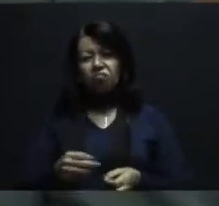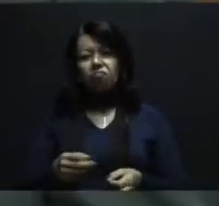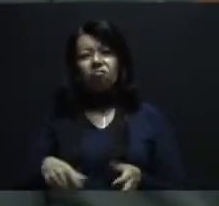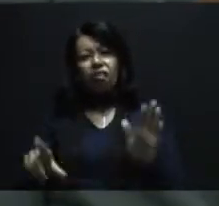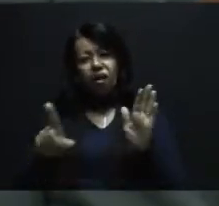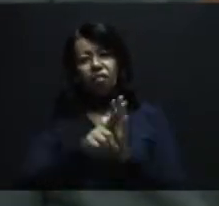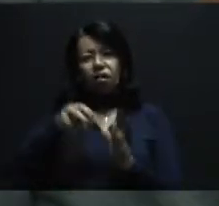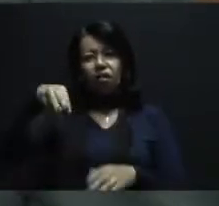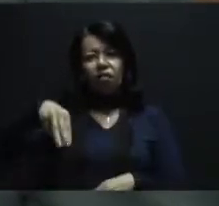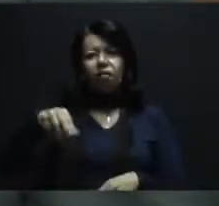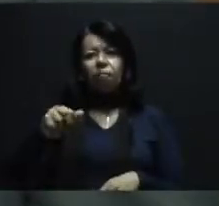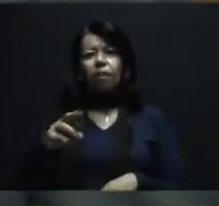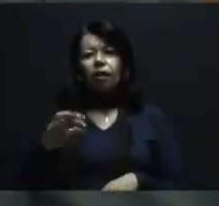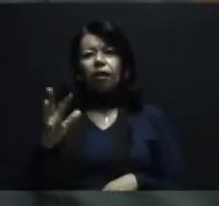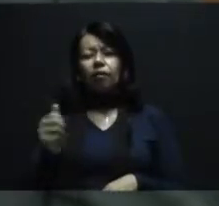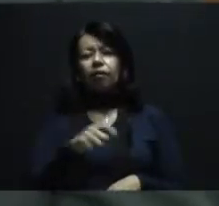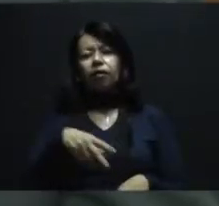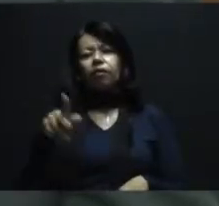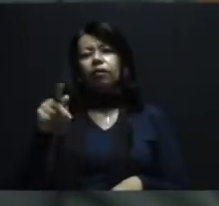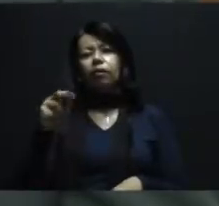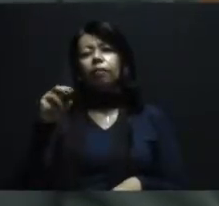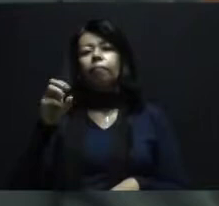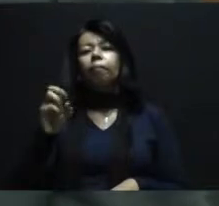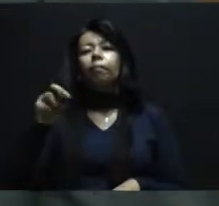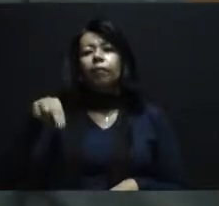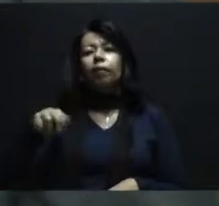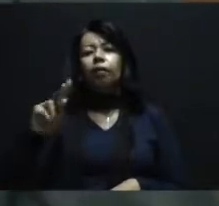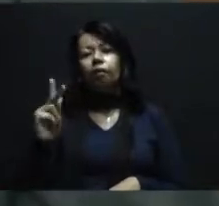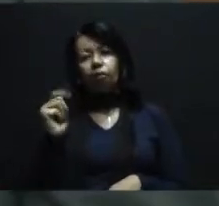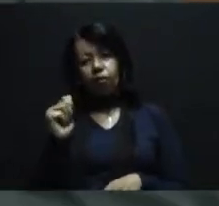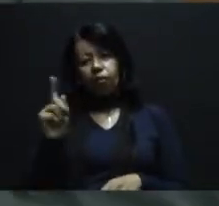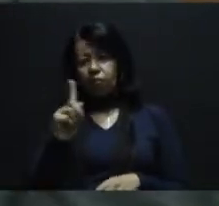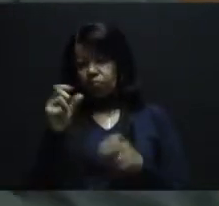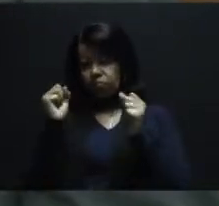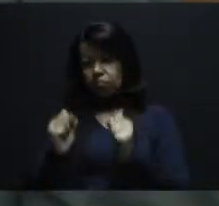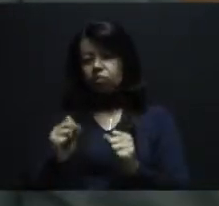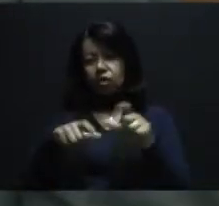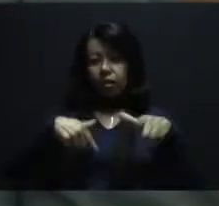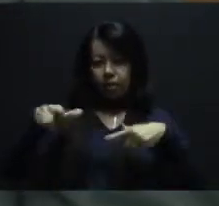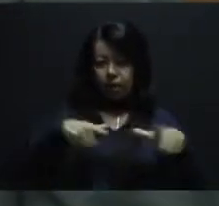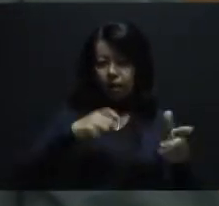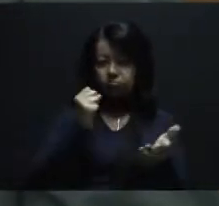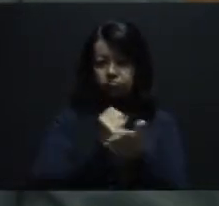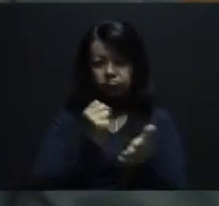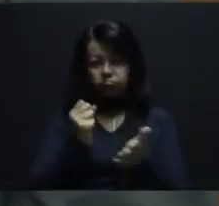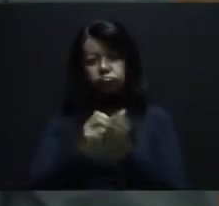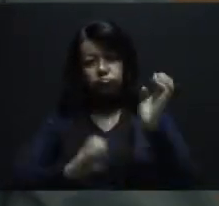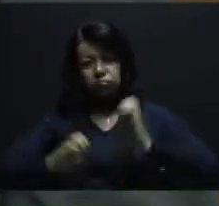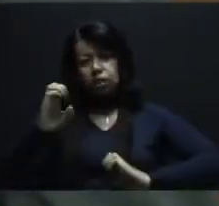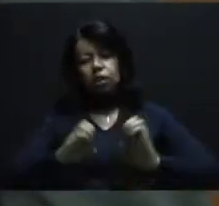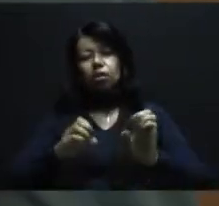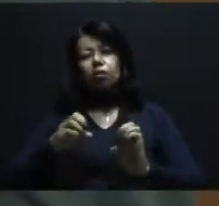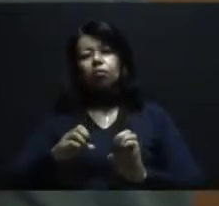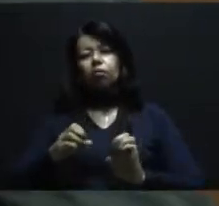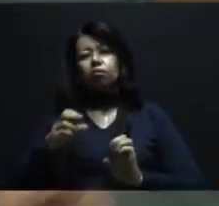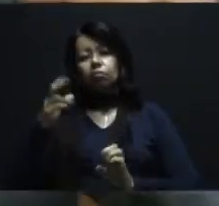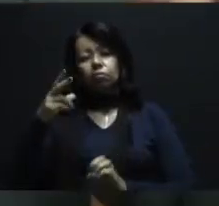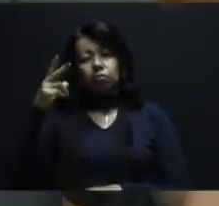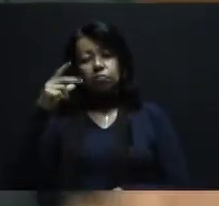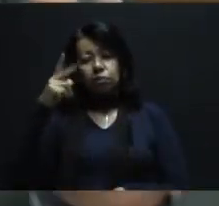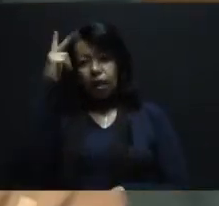da penha ou seja quem bater em mulher não vai poder trabalhar nas contratadas de cubatão da prefeitura e também